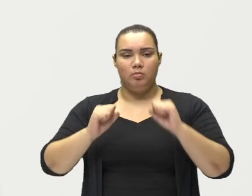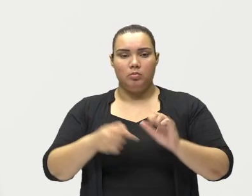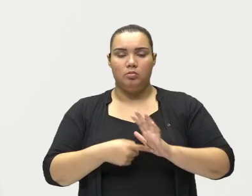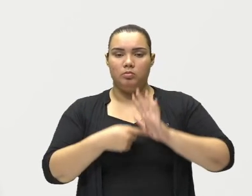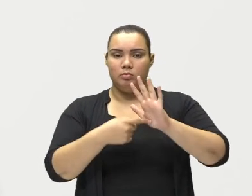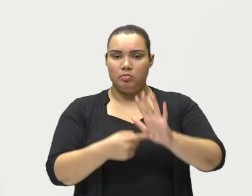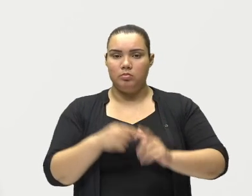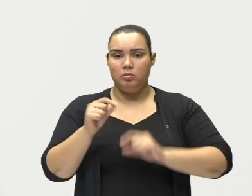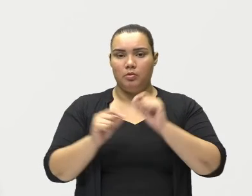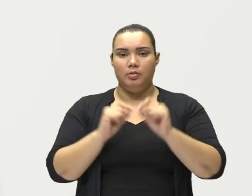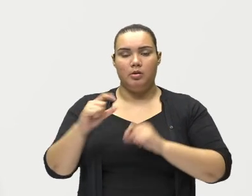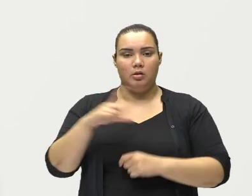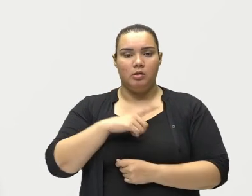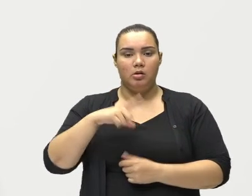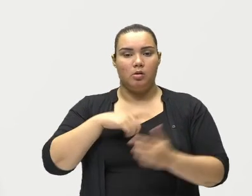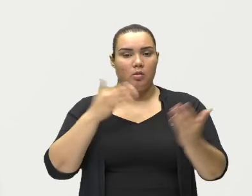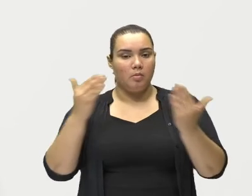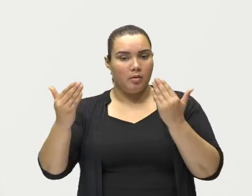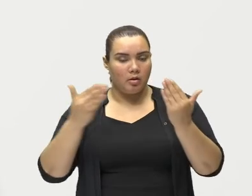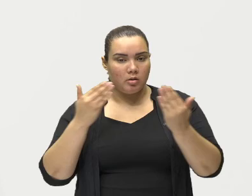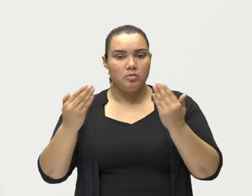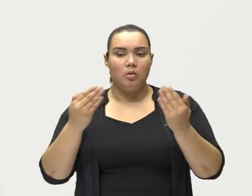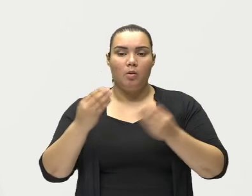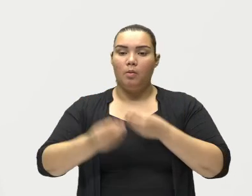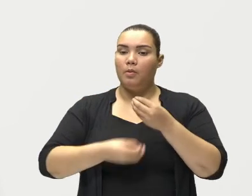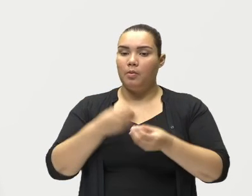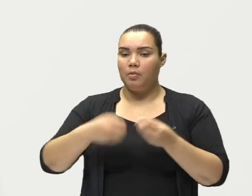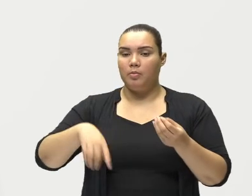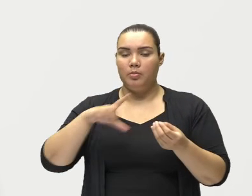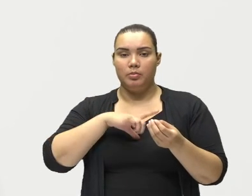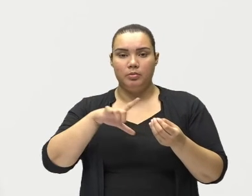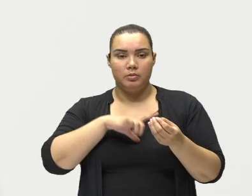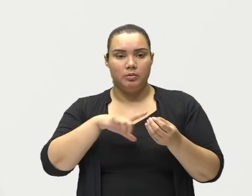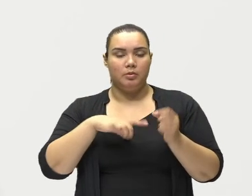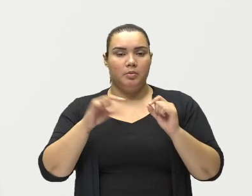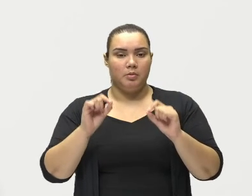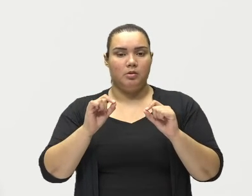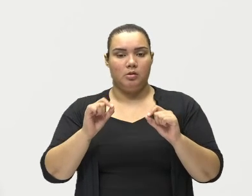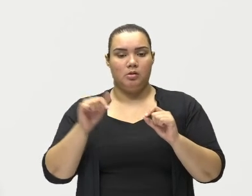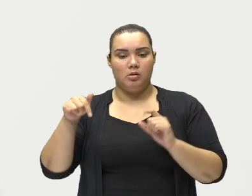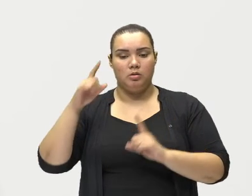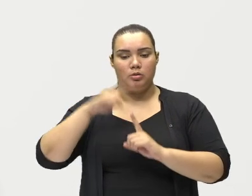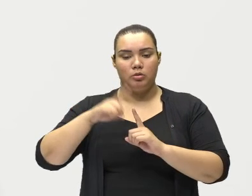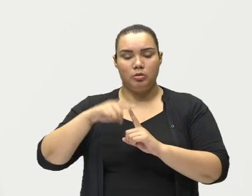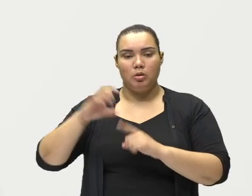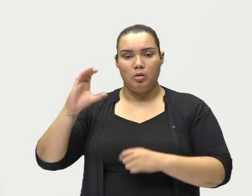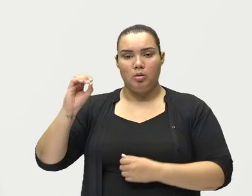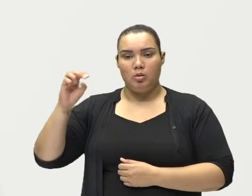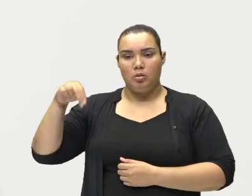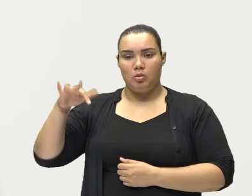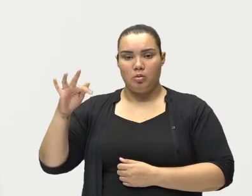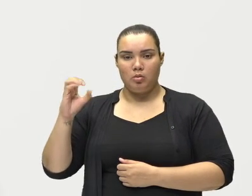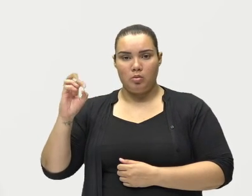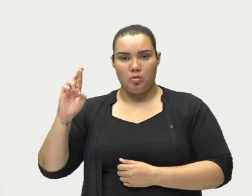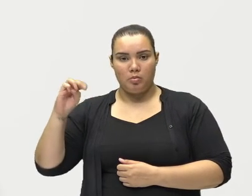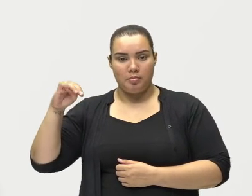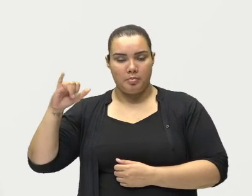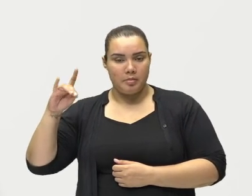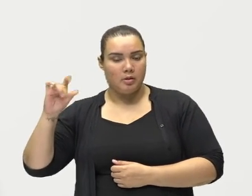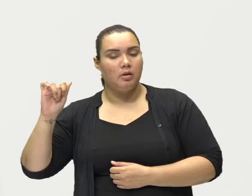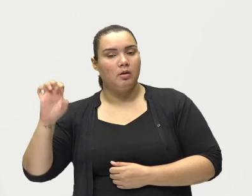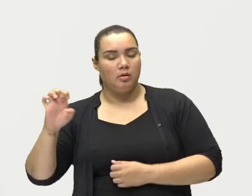ideia tanto de comparação como a de conformidade. Aí você vai ter que fazer uma análise